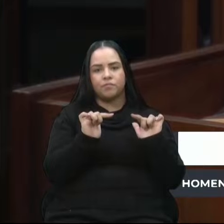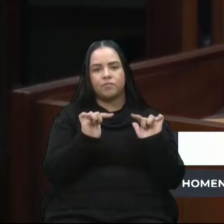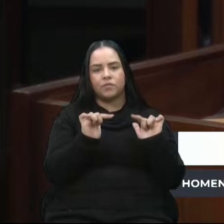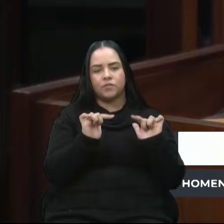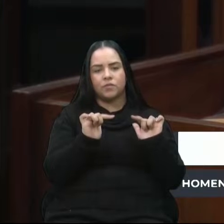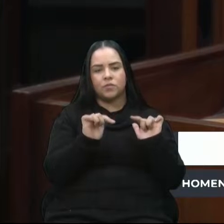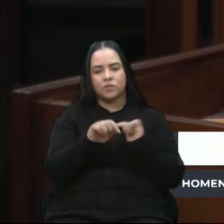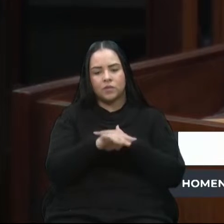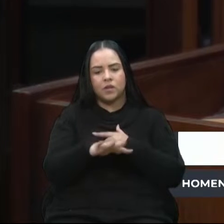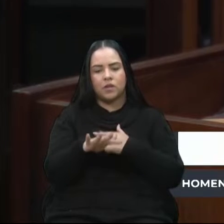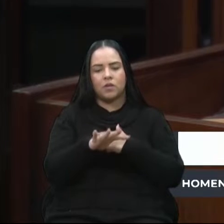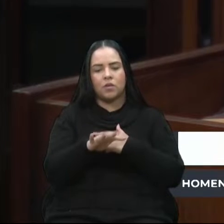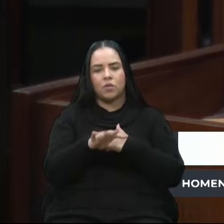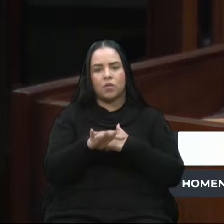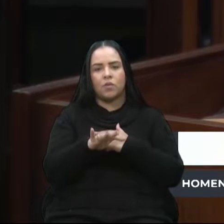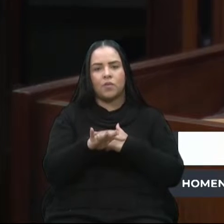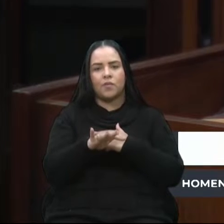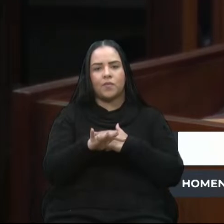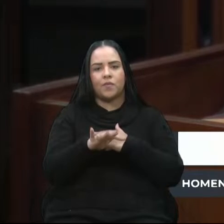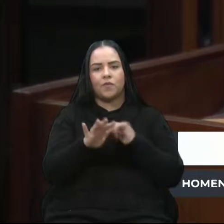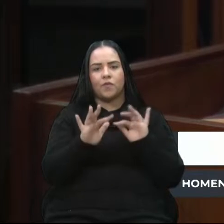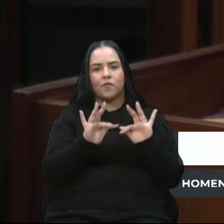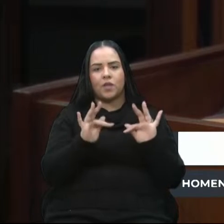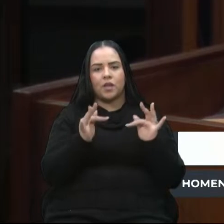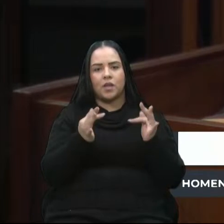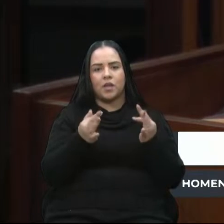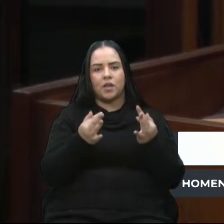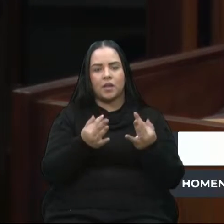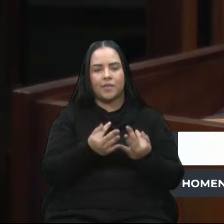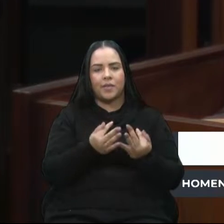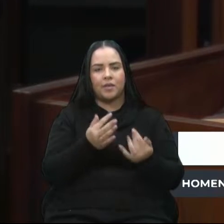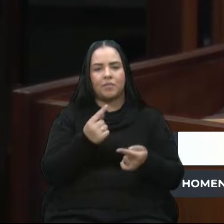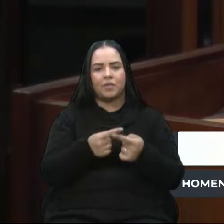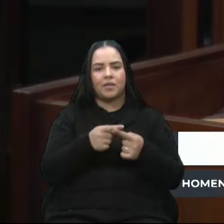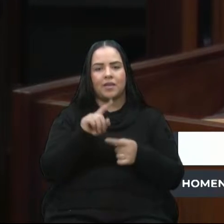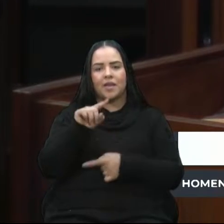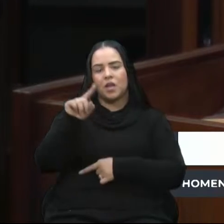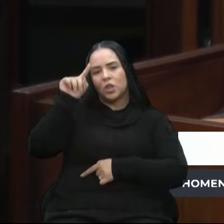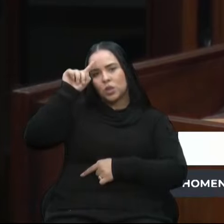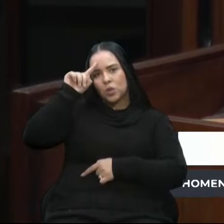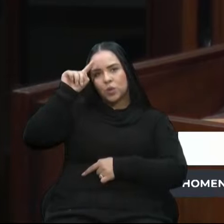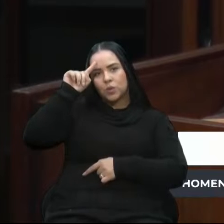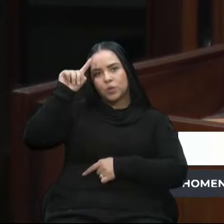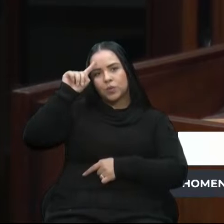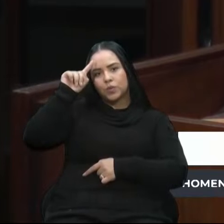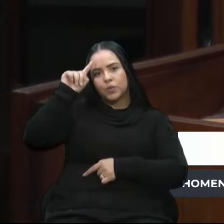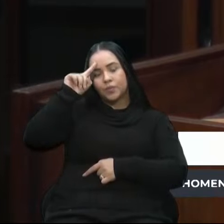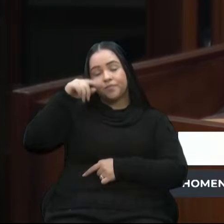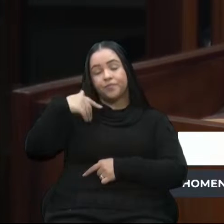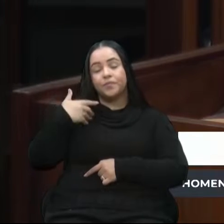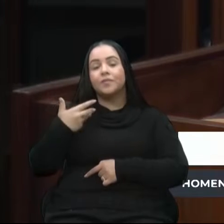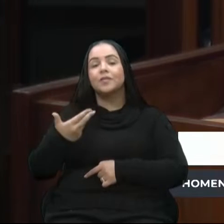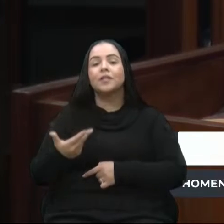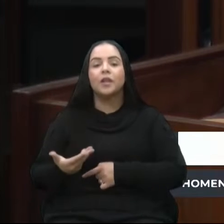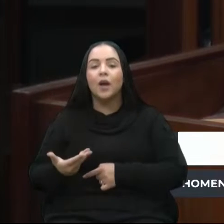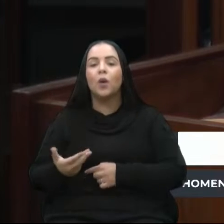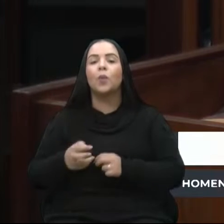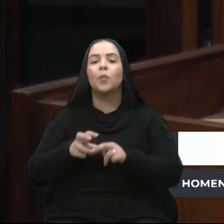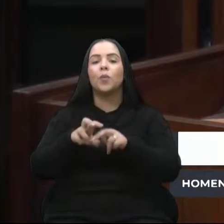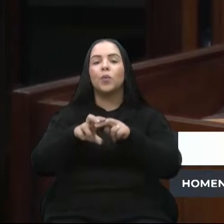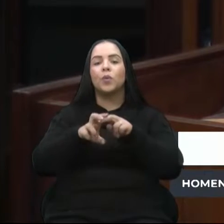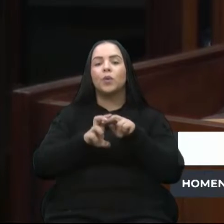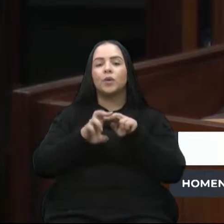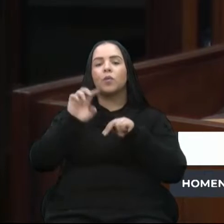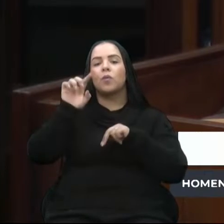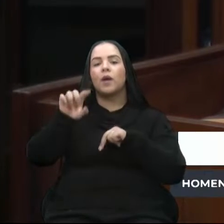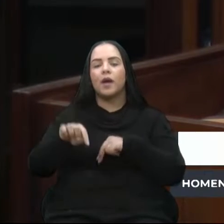familiar, inclusive, porque se torna o dia a dia. E isto é uma